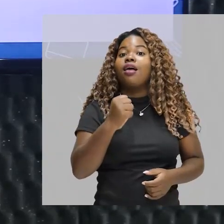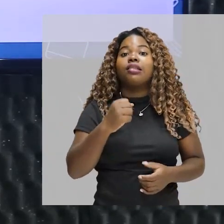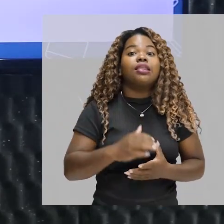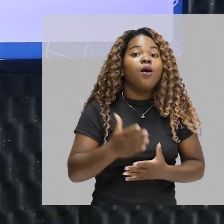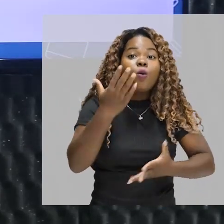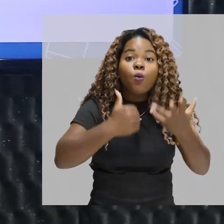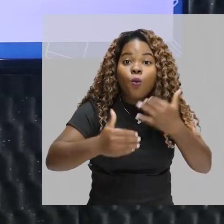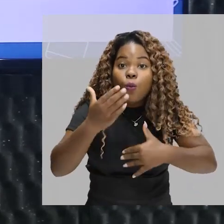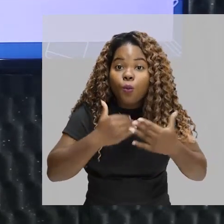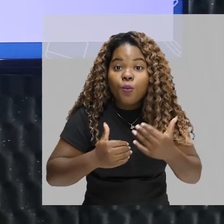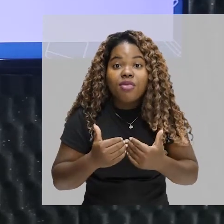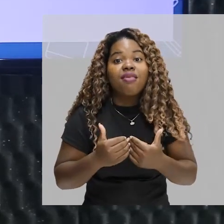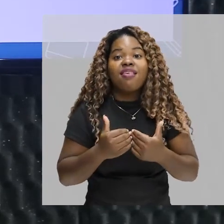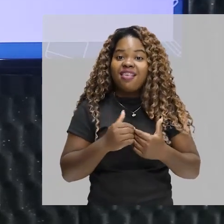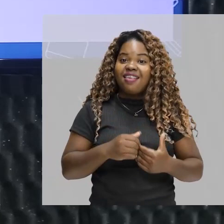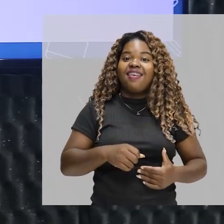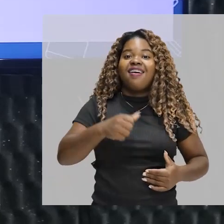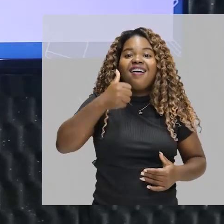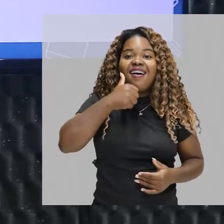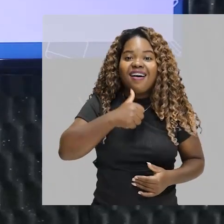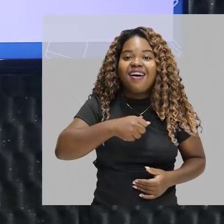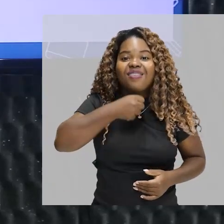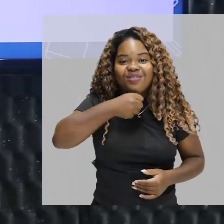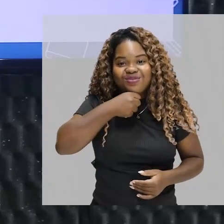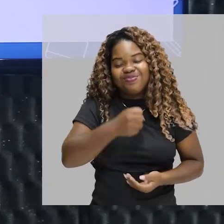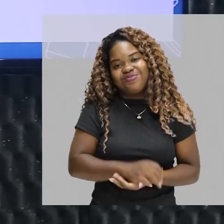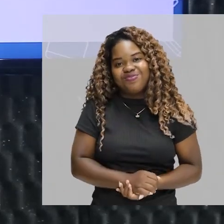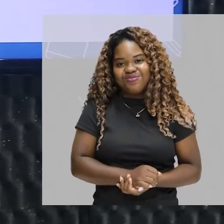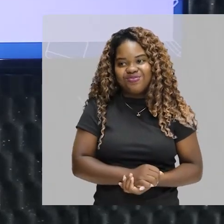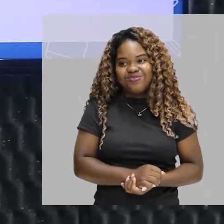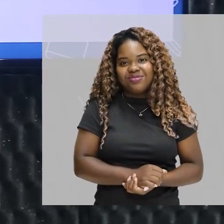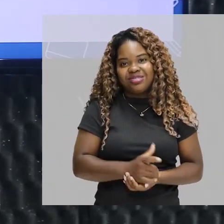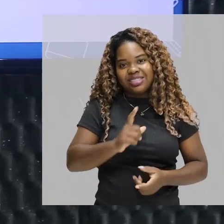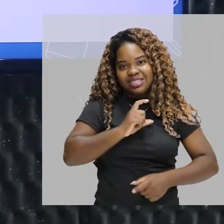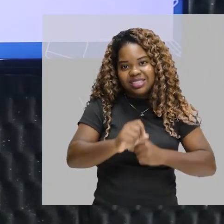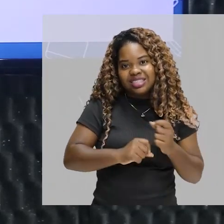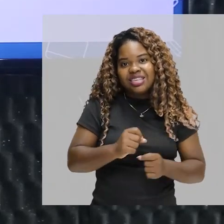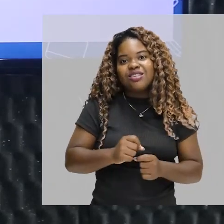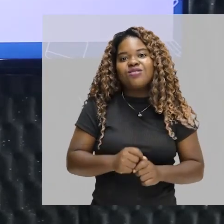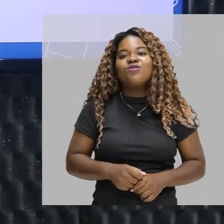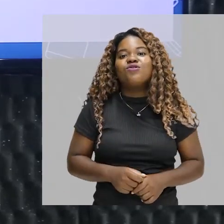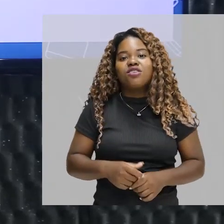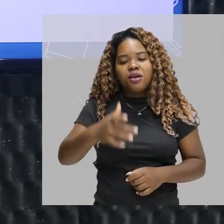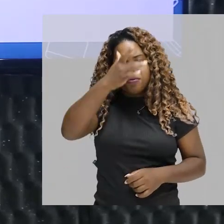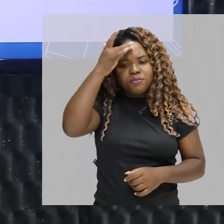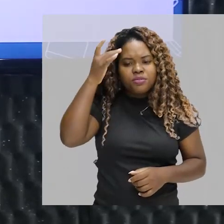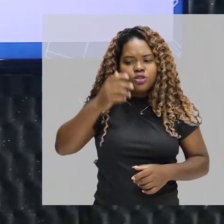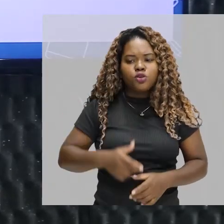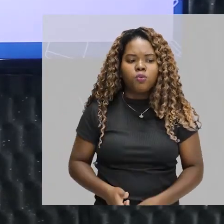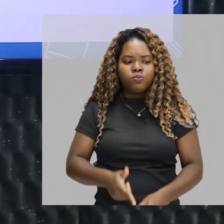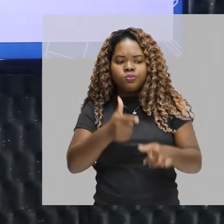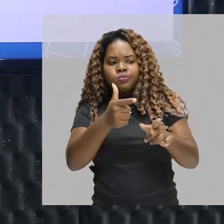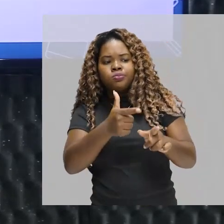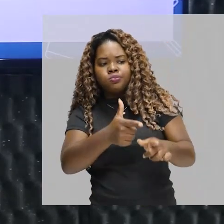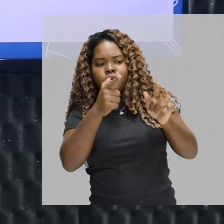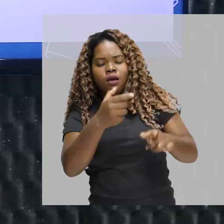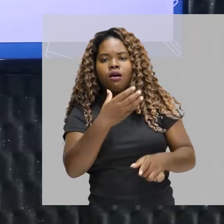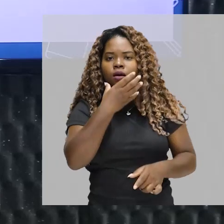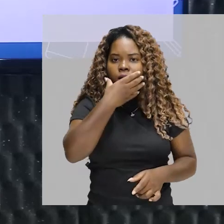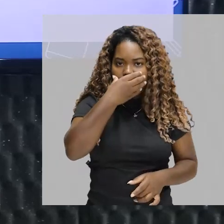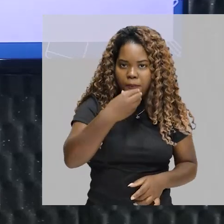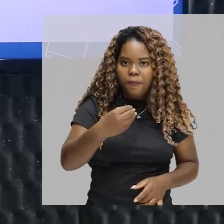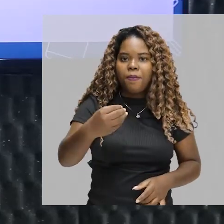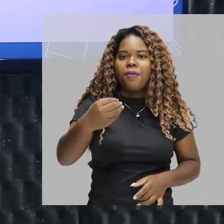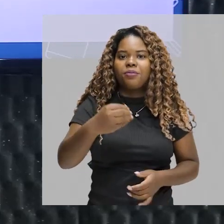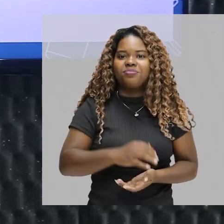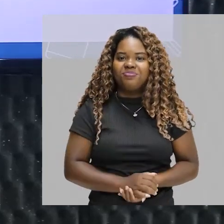a avó. Que no final da história, de algumas versões, aparece um caçador que mata o lobo, abre a barriga e tira a vozinha